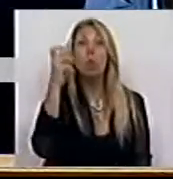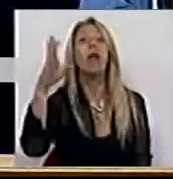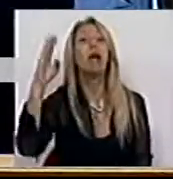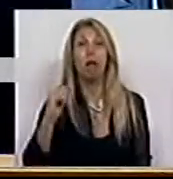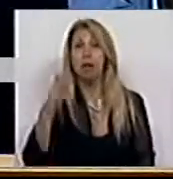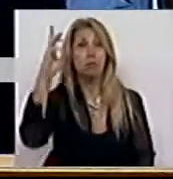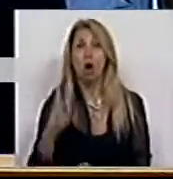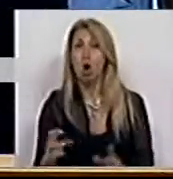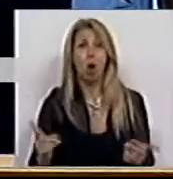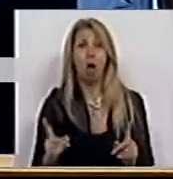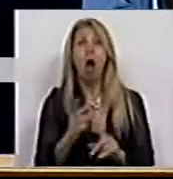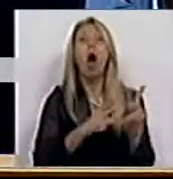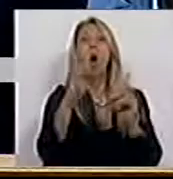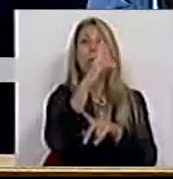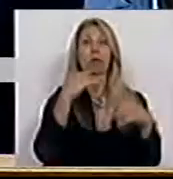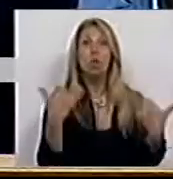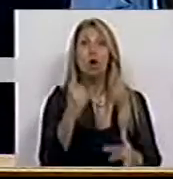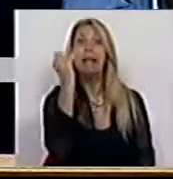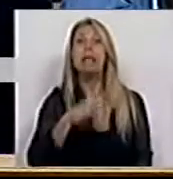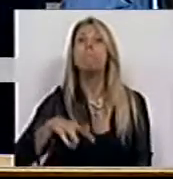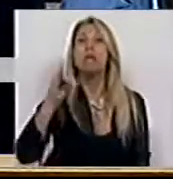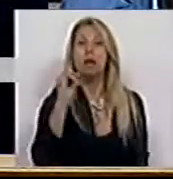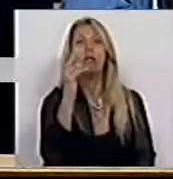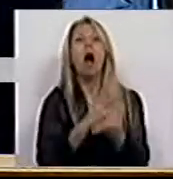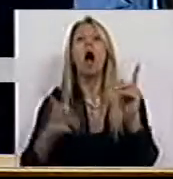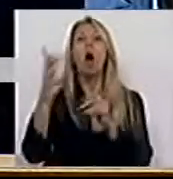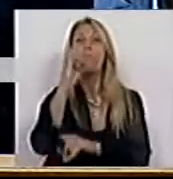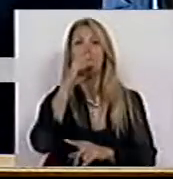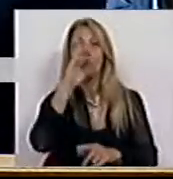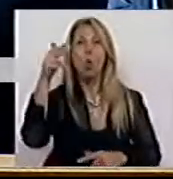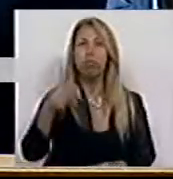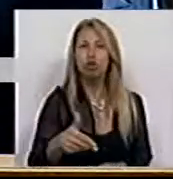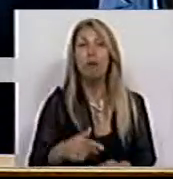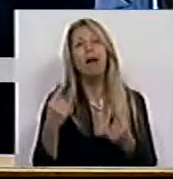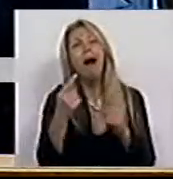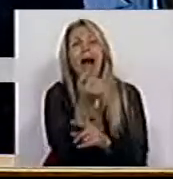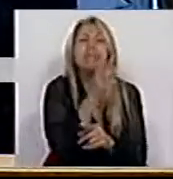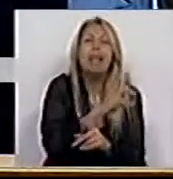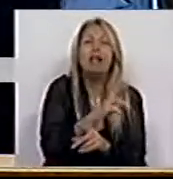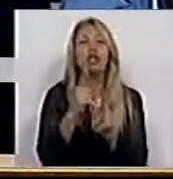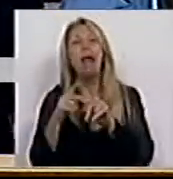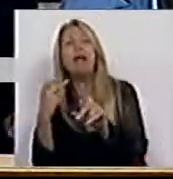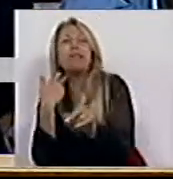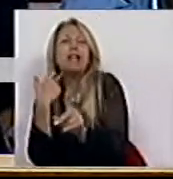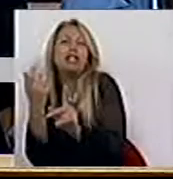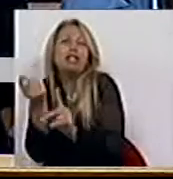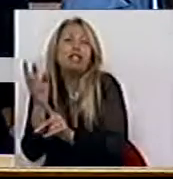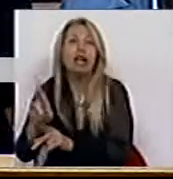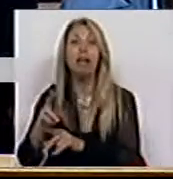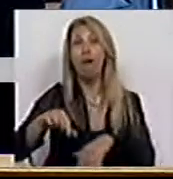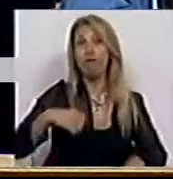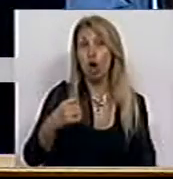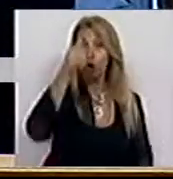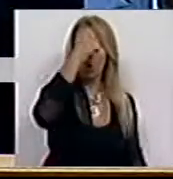aumento brutal do IMI, aumentam impostos sobre combustíveis, há taxas e taxinhas verdes, cor-de-rosa, cor-de-laranja,